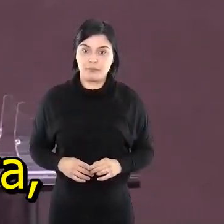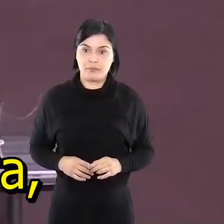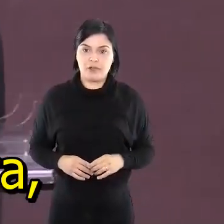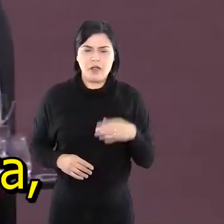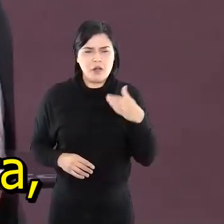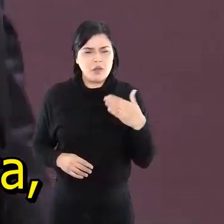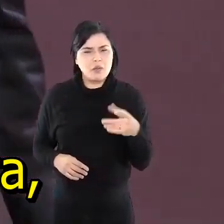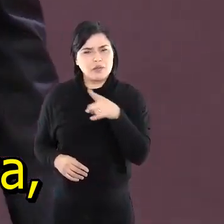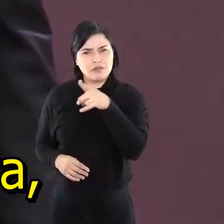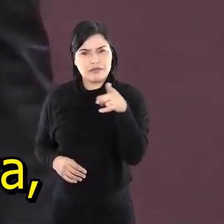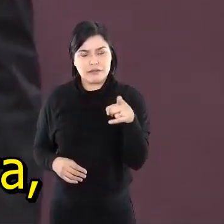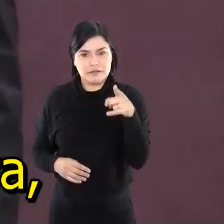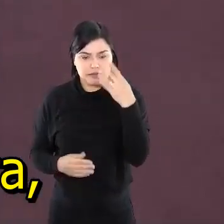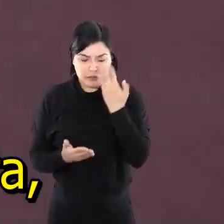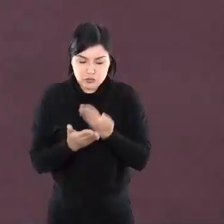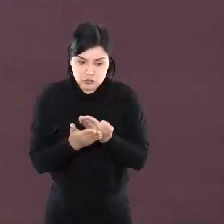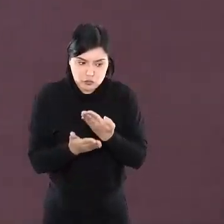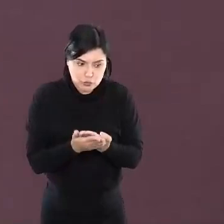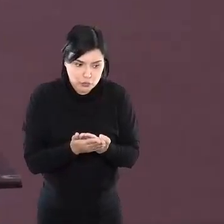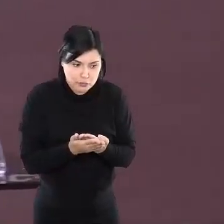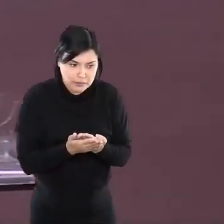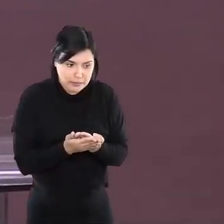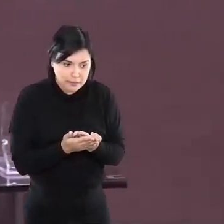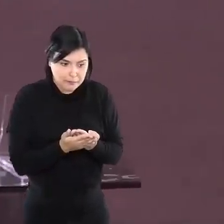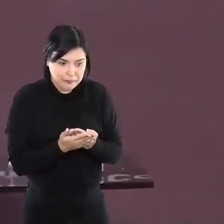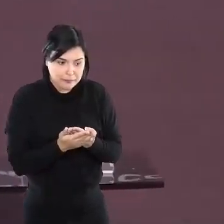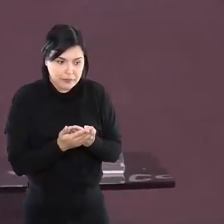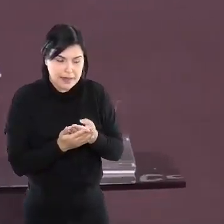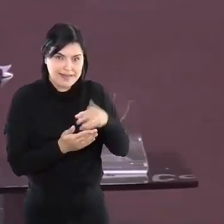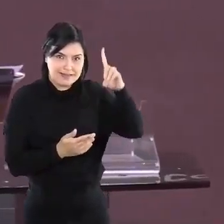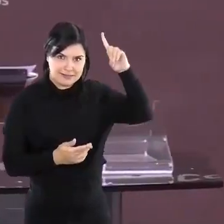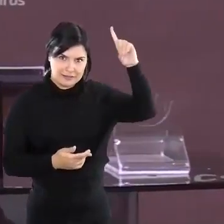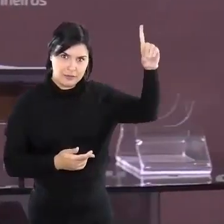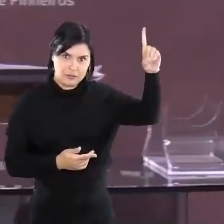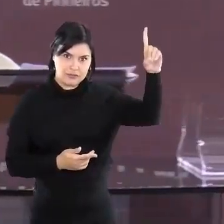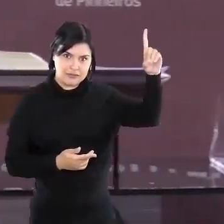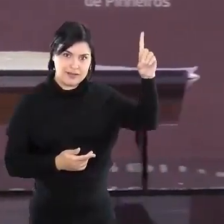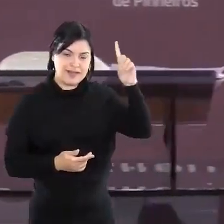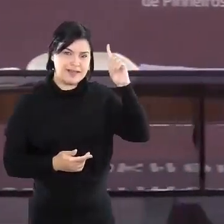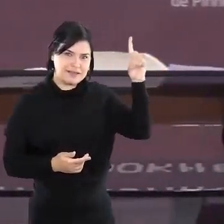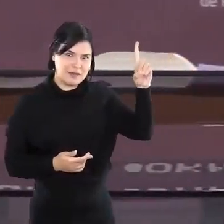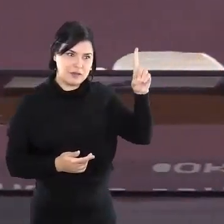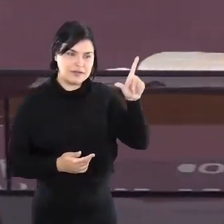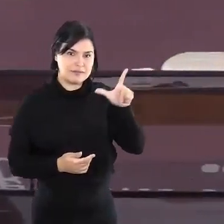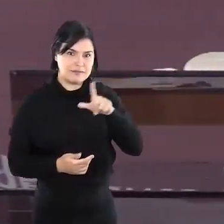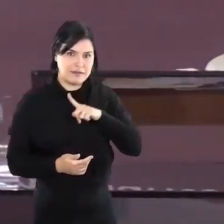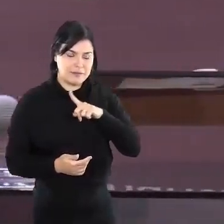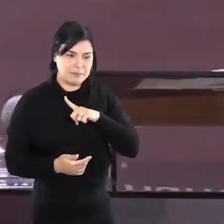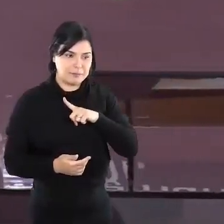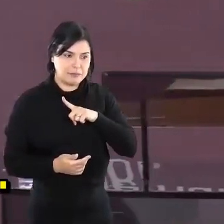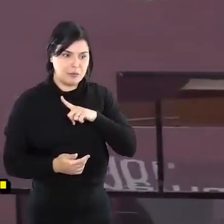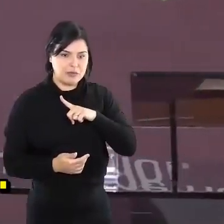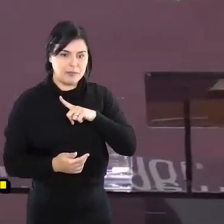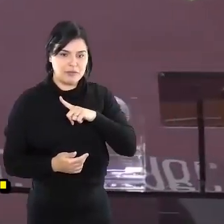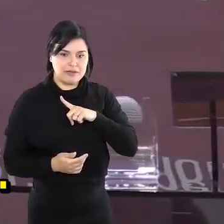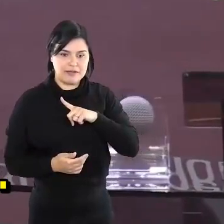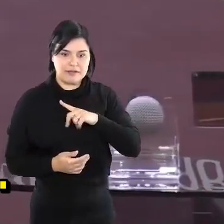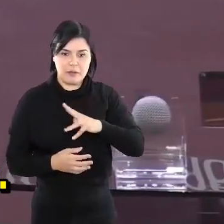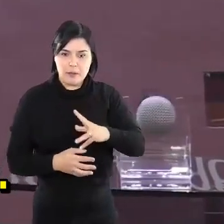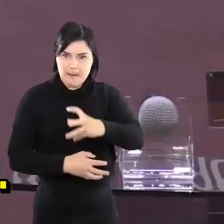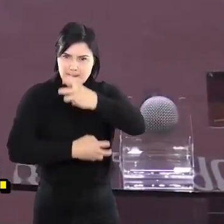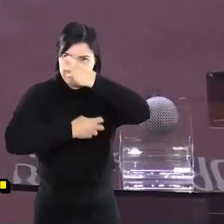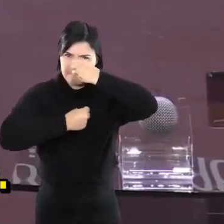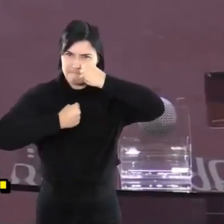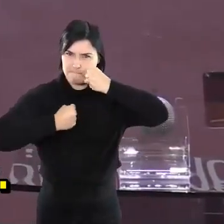Quando você estuda a pessoa de Deus, você aprende que Deus tem três atributos: onipotência, onisciência